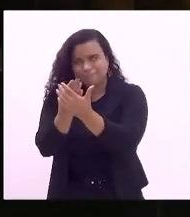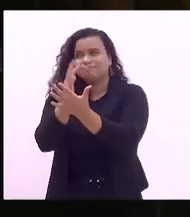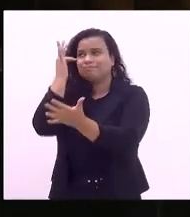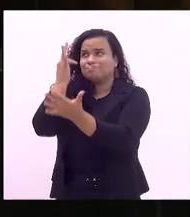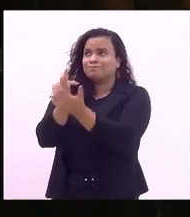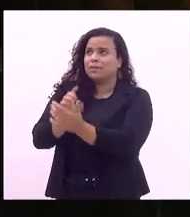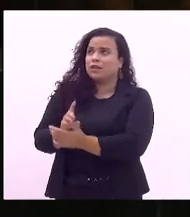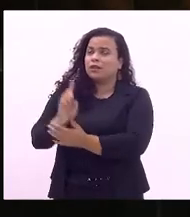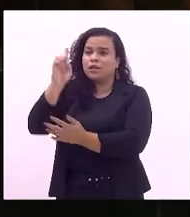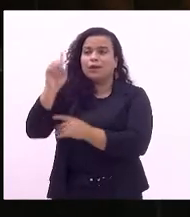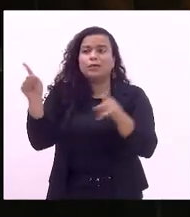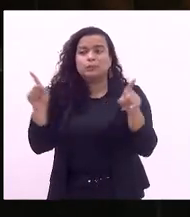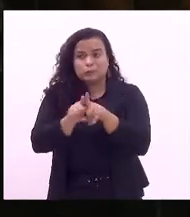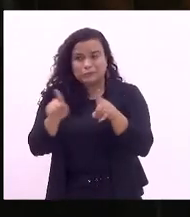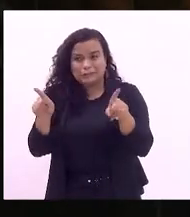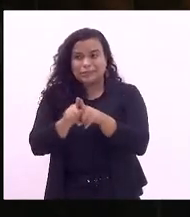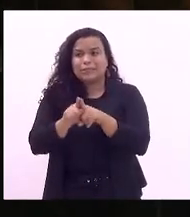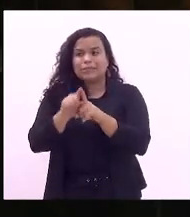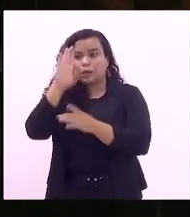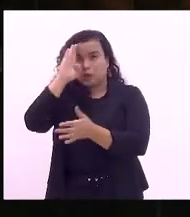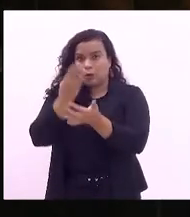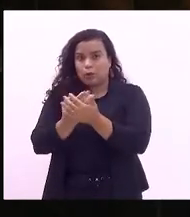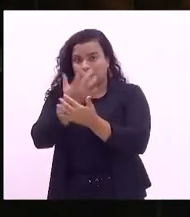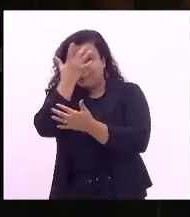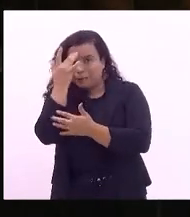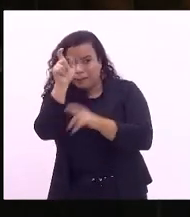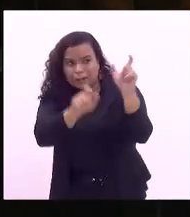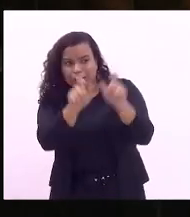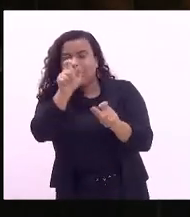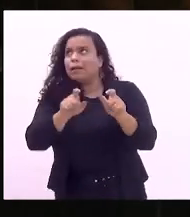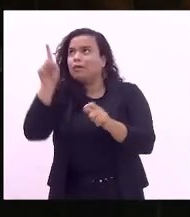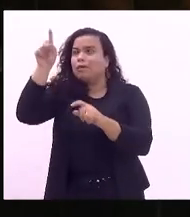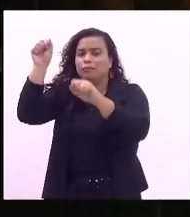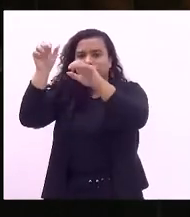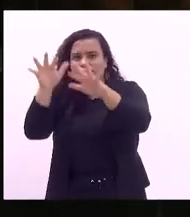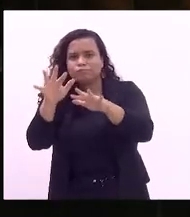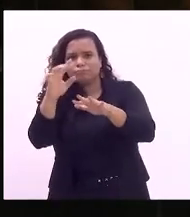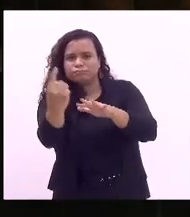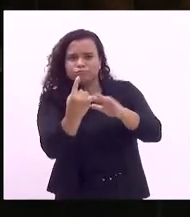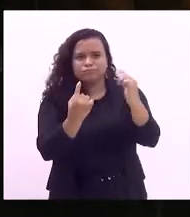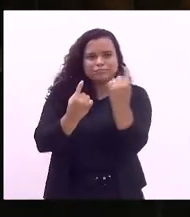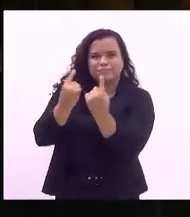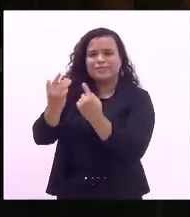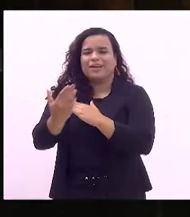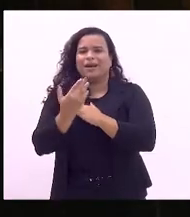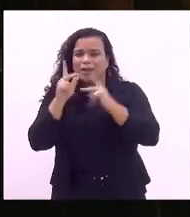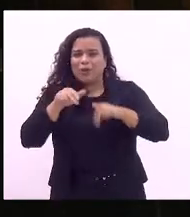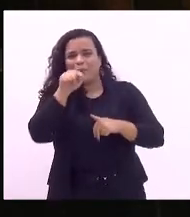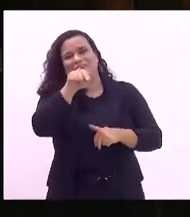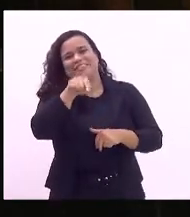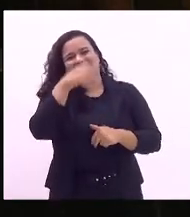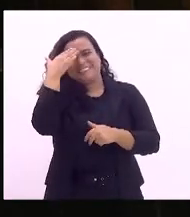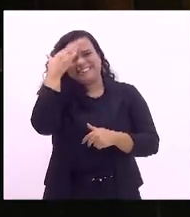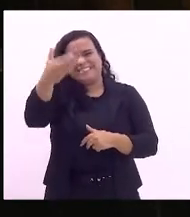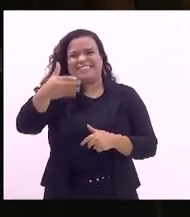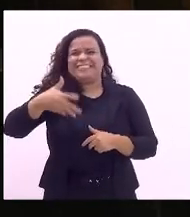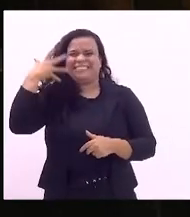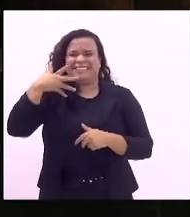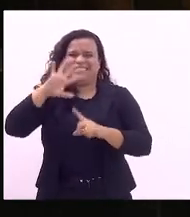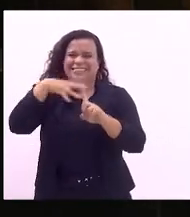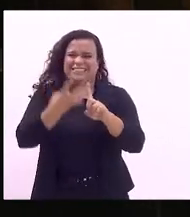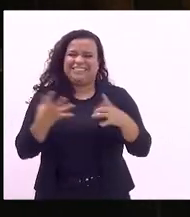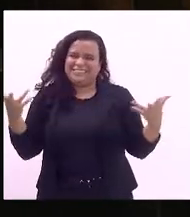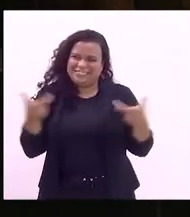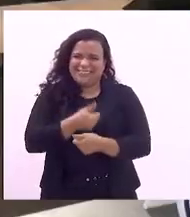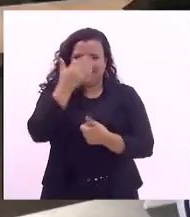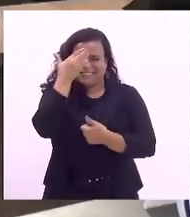e confiamos aqueles que o senhor coloca em nossos caminhos como a senhora muito obrigado Parabéns pela seção de hoje sou